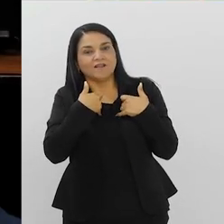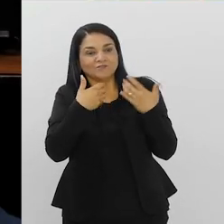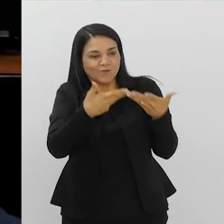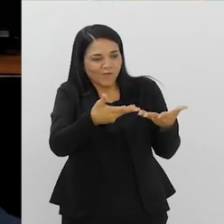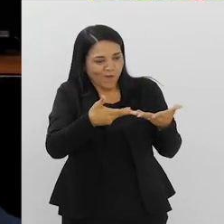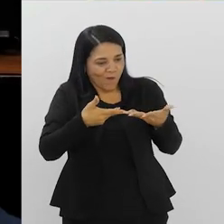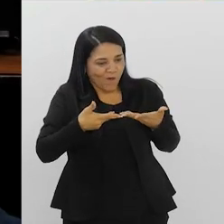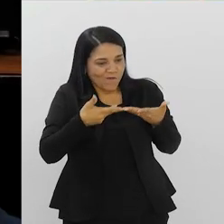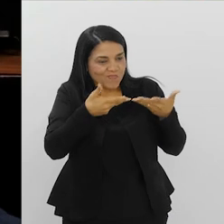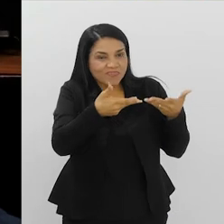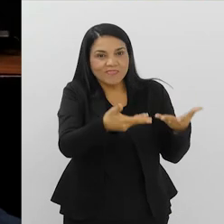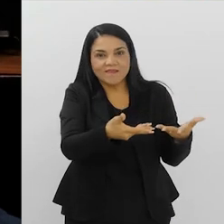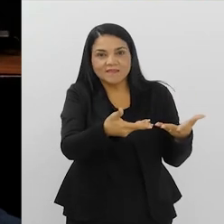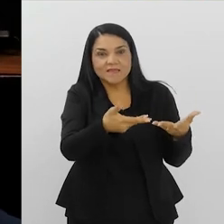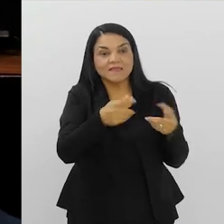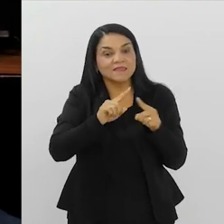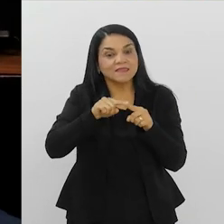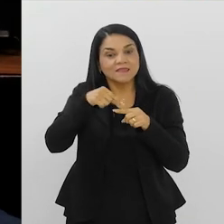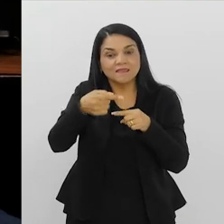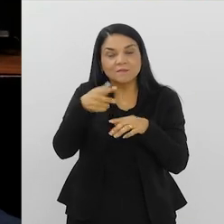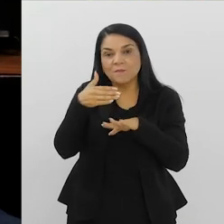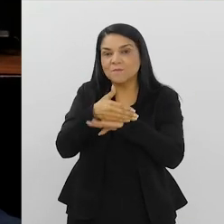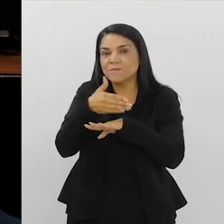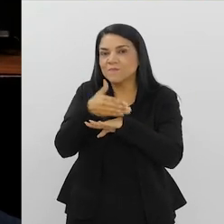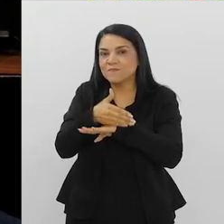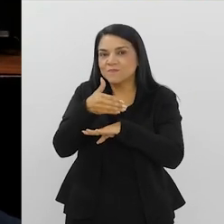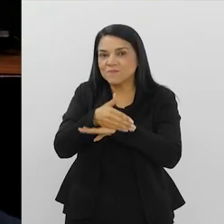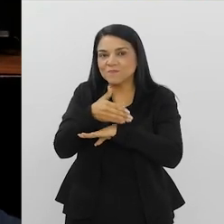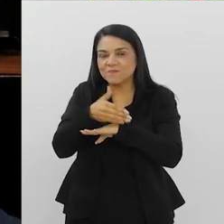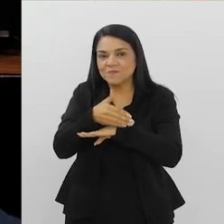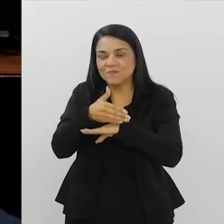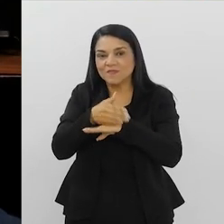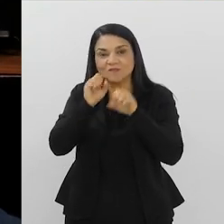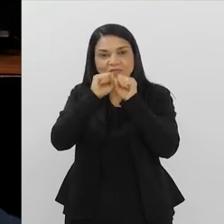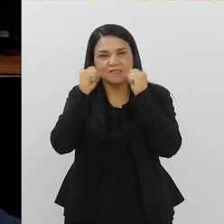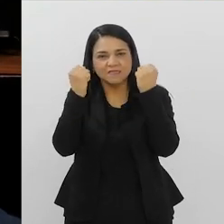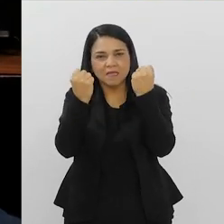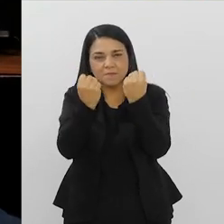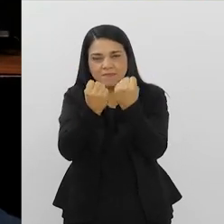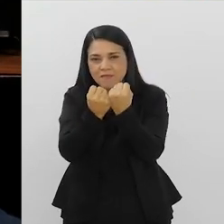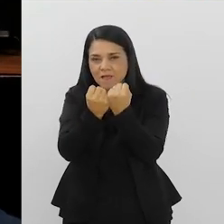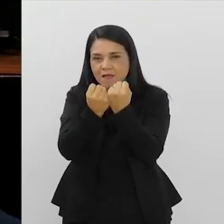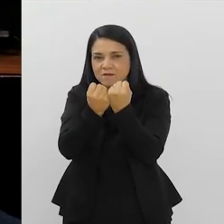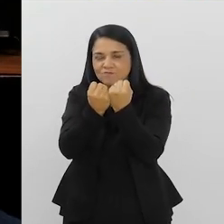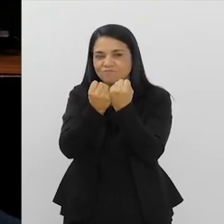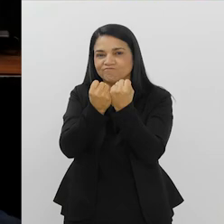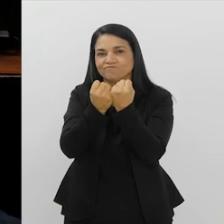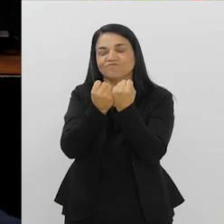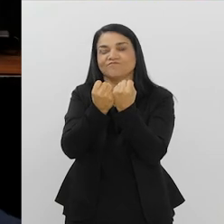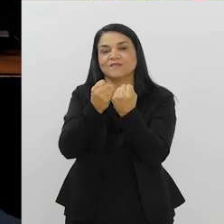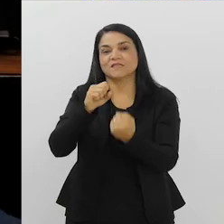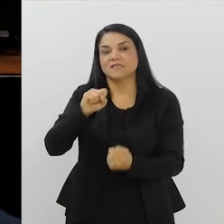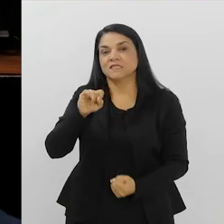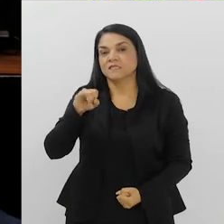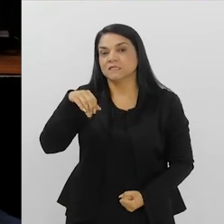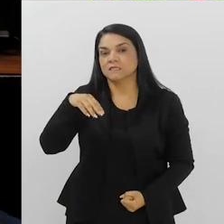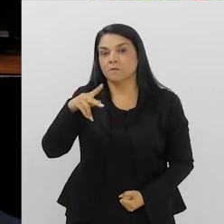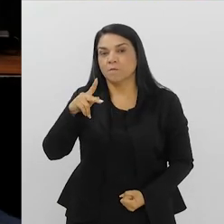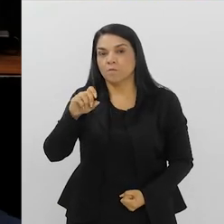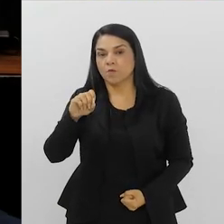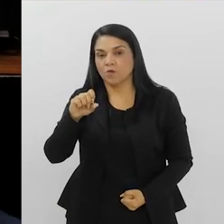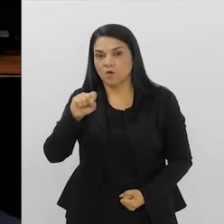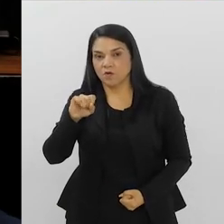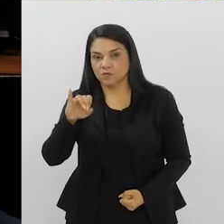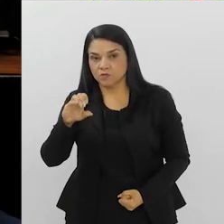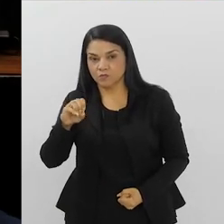conselhos duros que papai eu eu perdi meu pai muito cedo né que aí você não tendo o pai essa figura